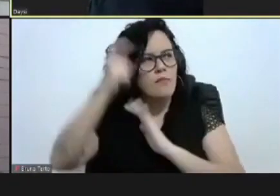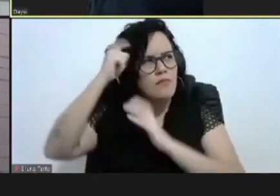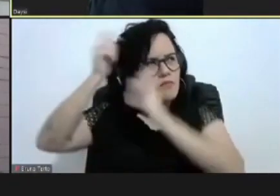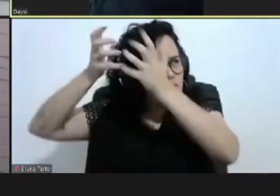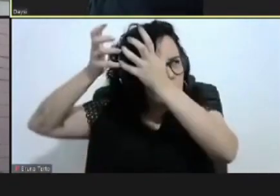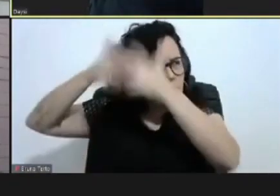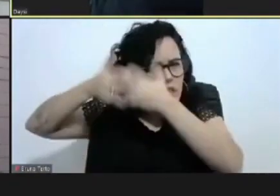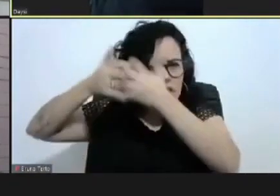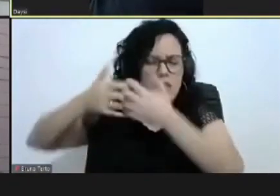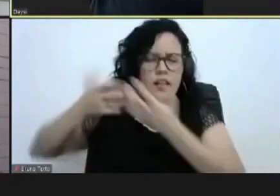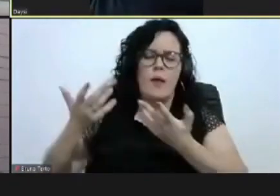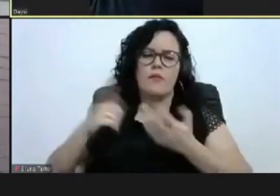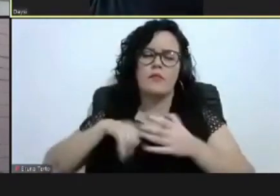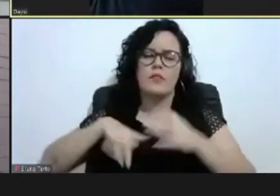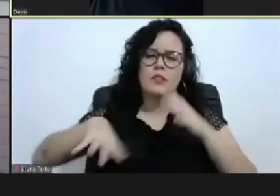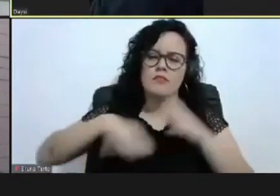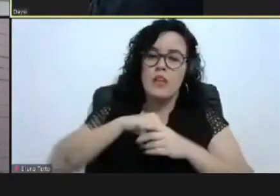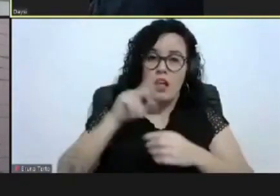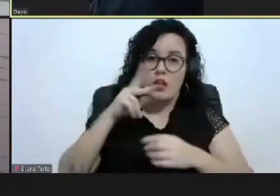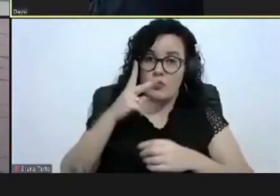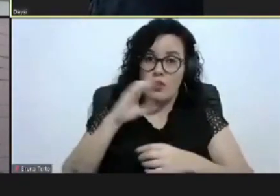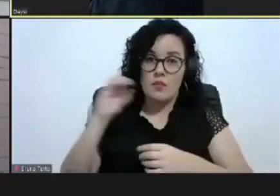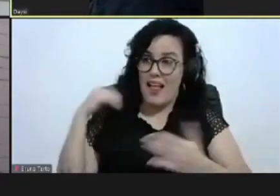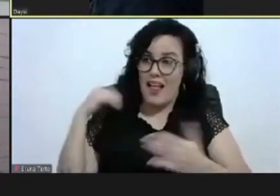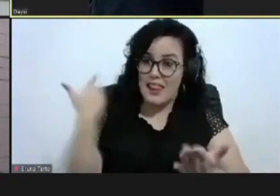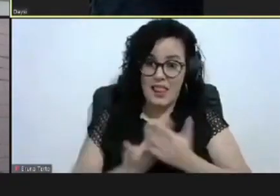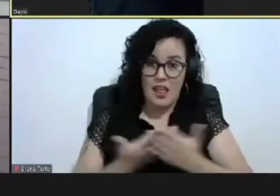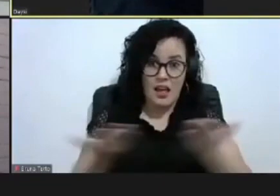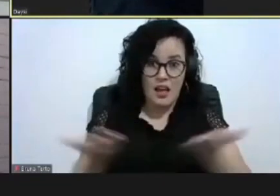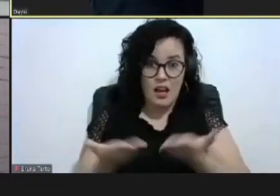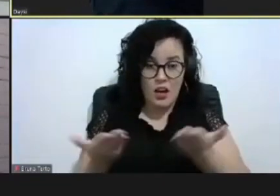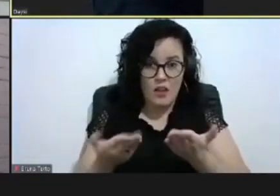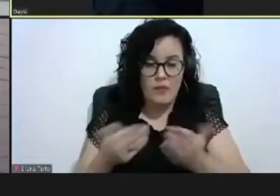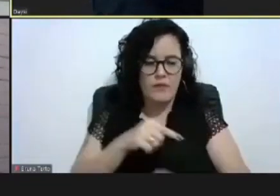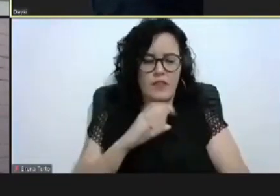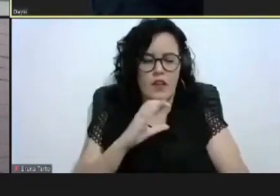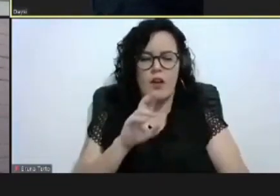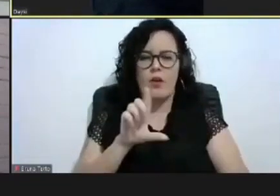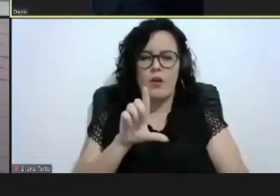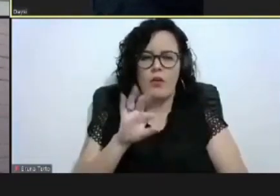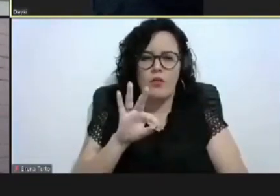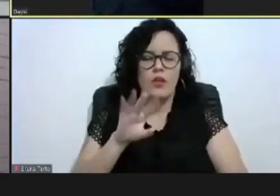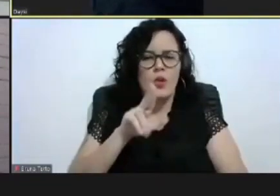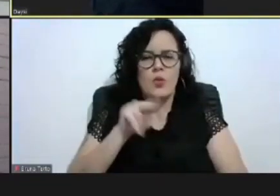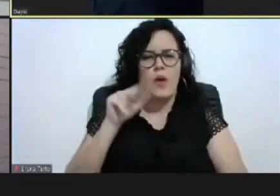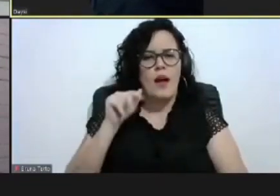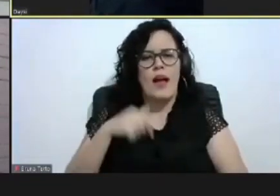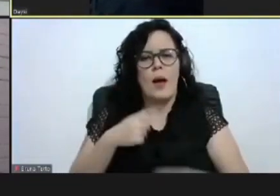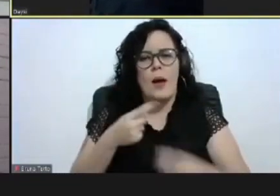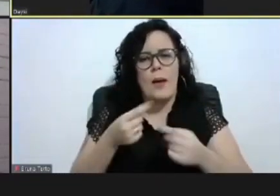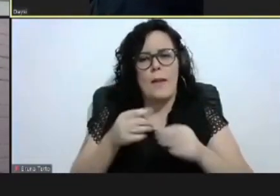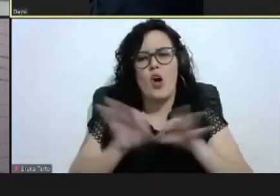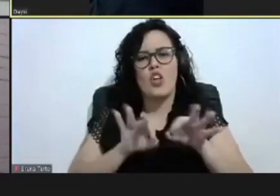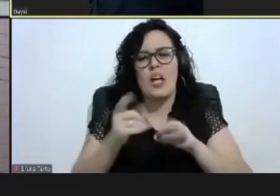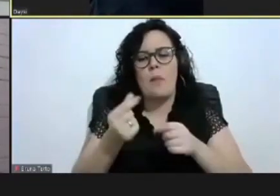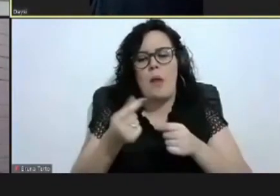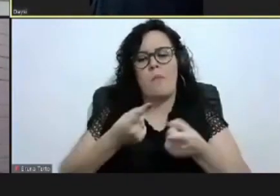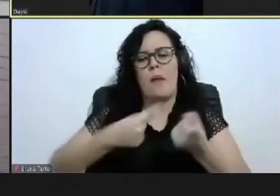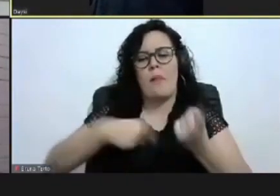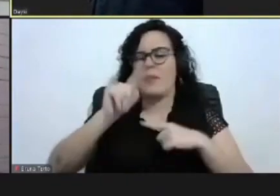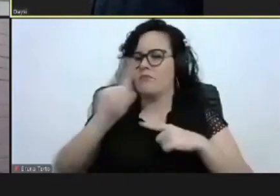Estou com ela, então, desde 2000. A CUT nunca foi um projeto financeiro, comercial,